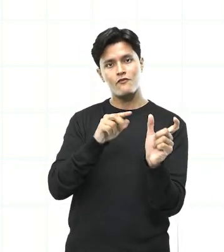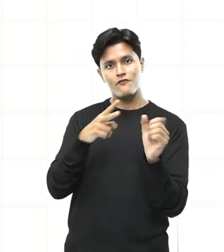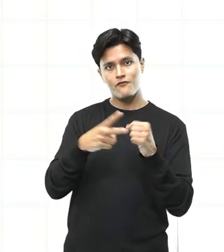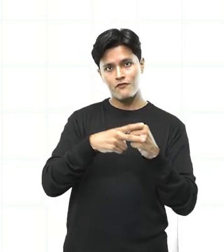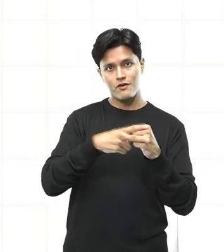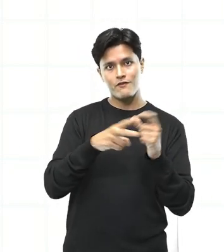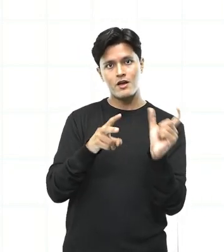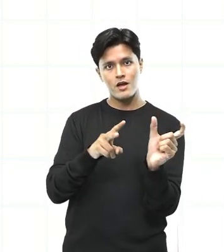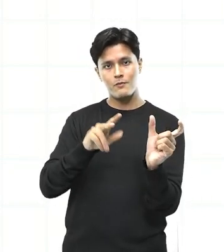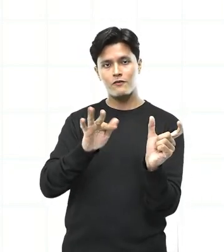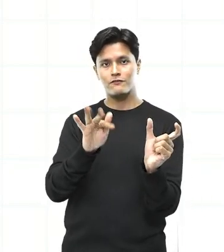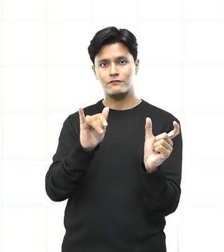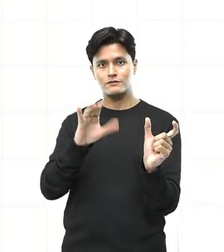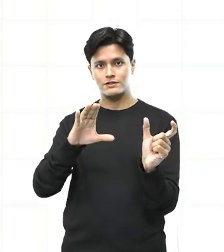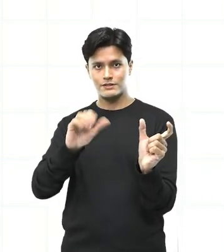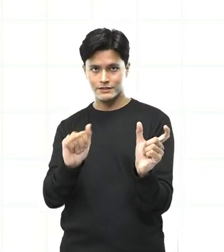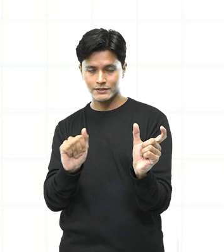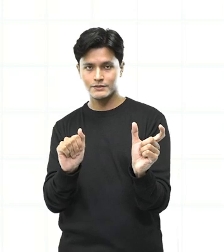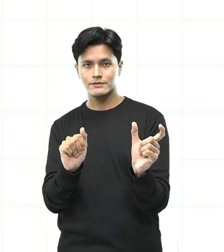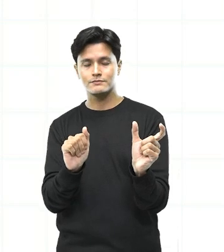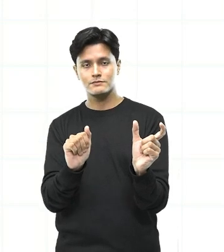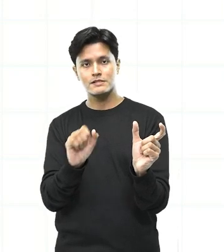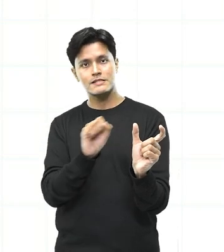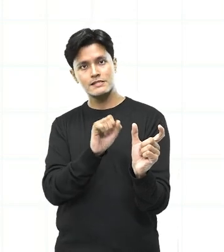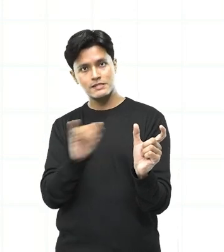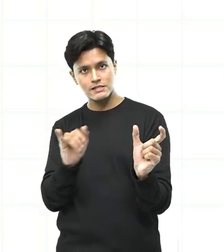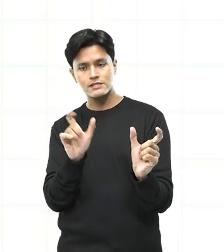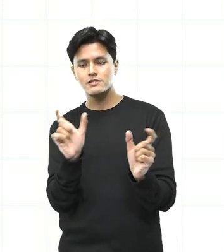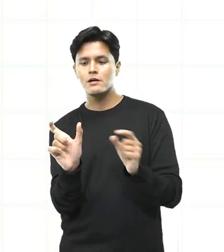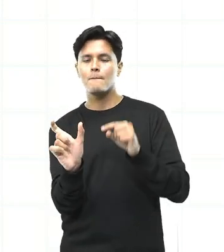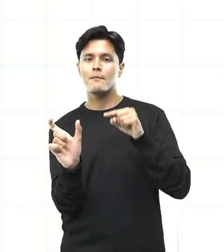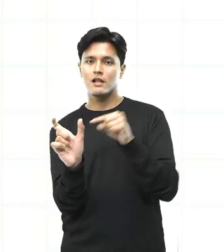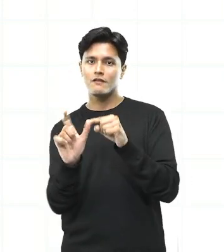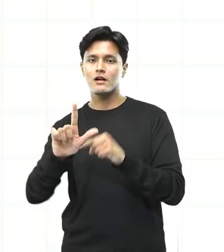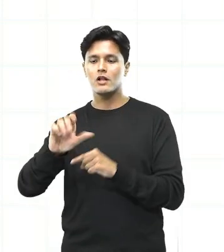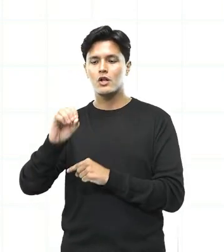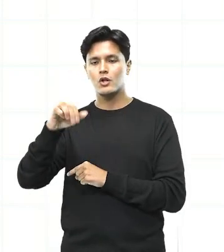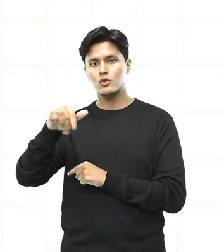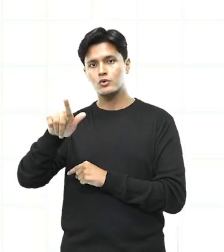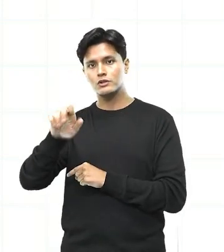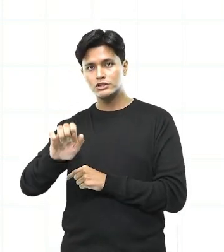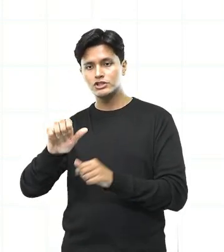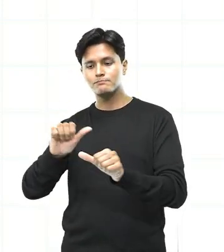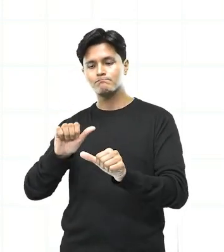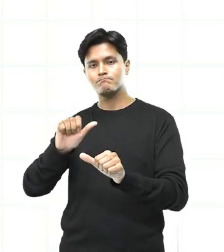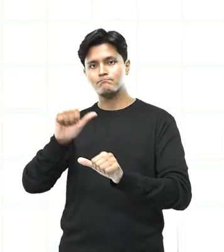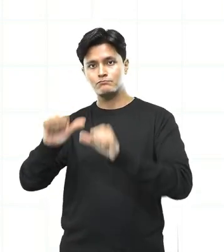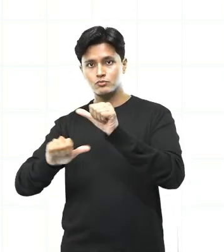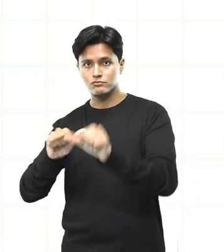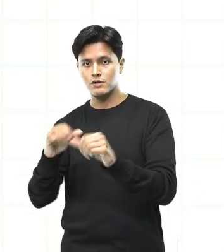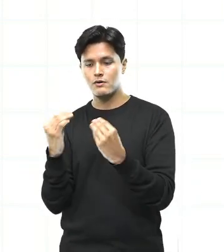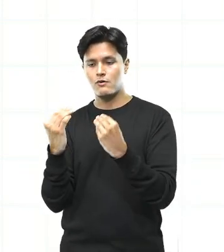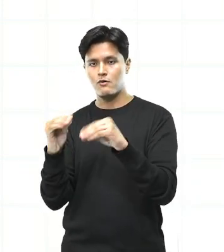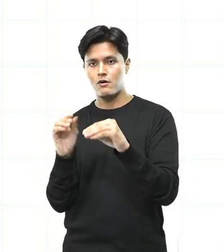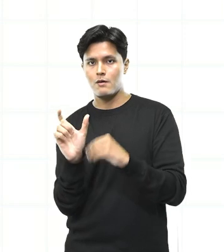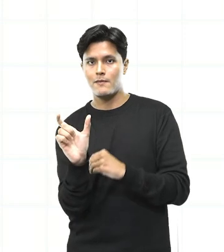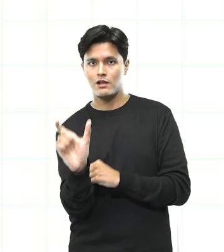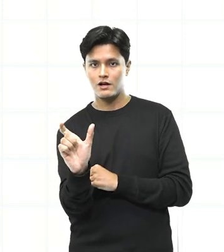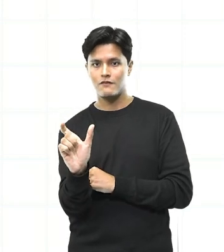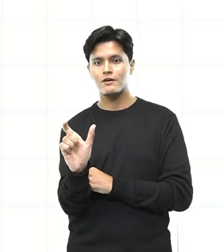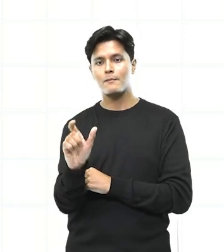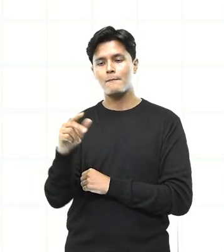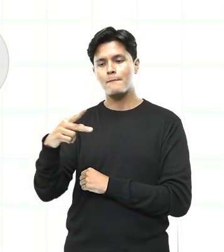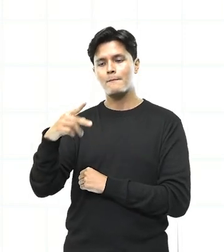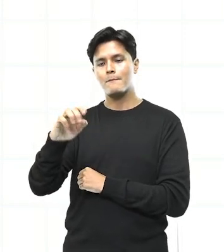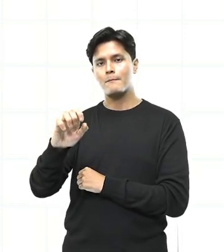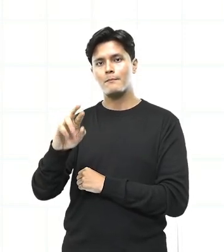né? Se eu troco longe por perto, eu tenho alteração de sentido? Opa, essa letra